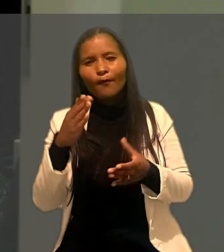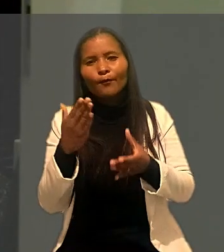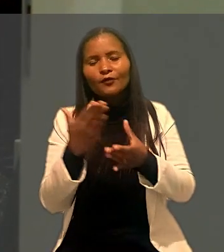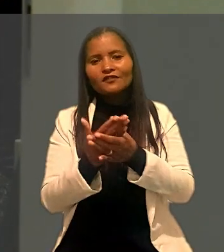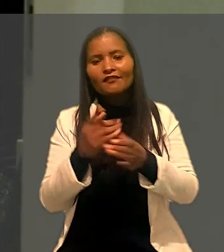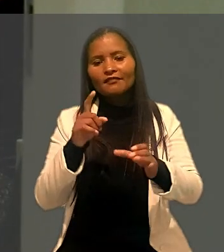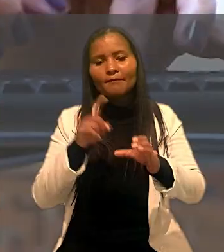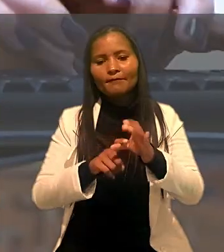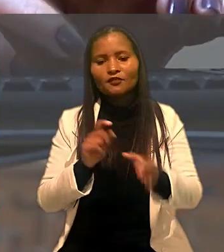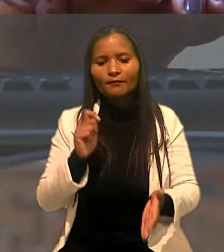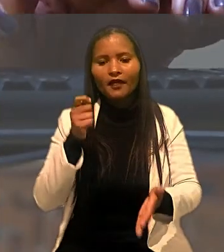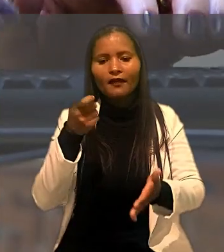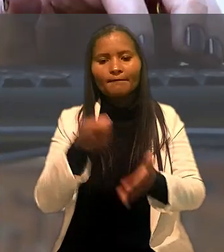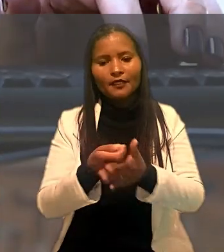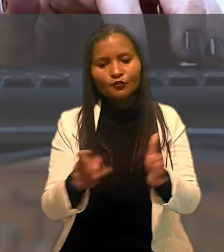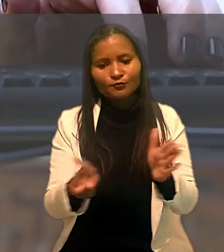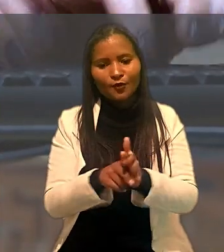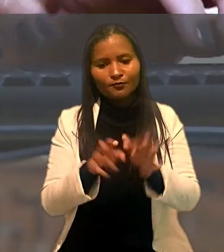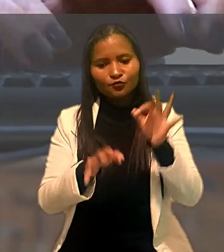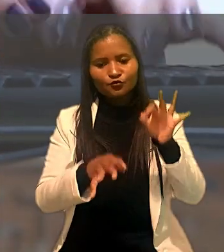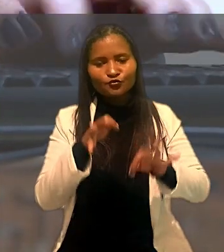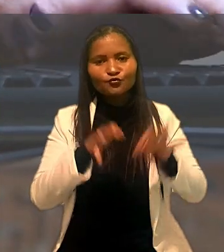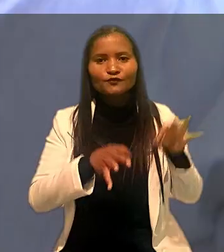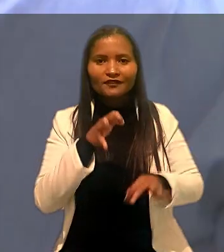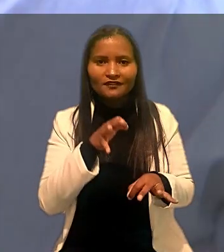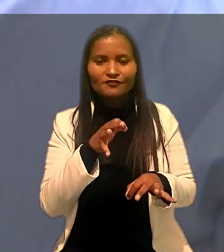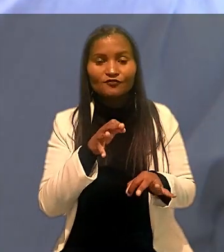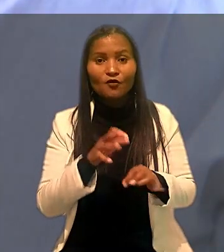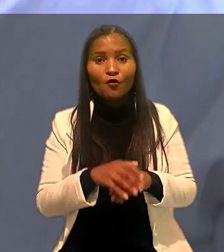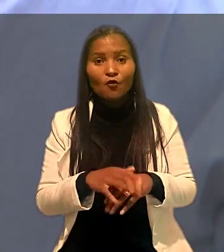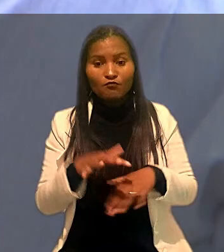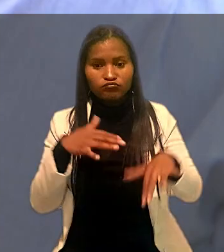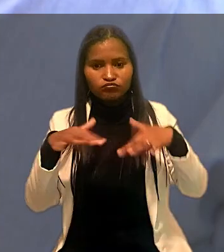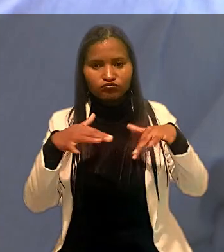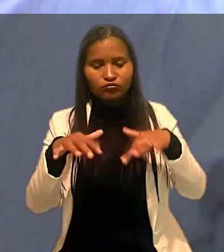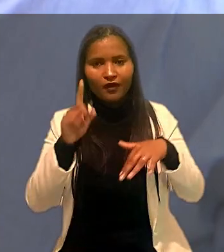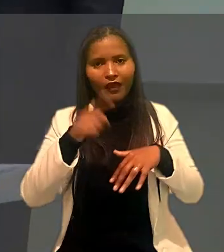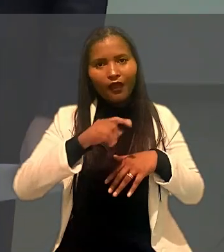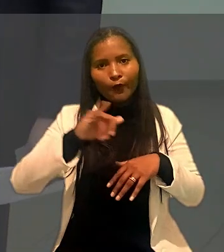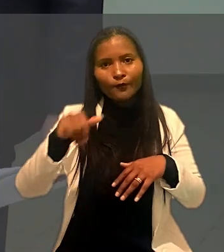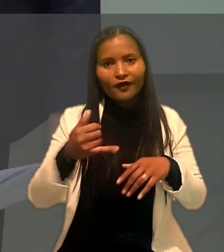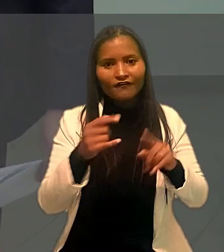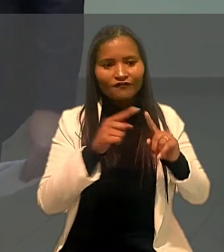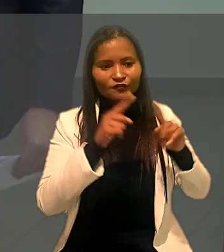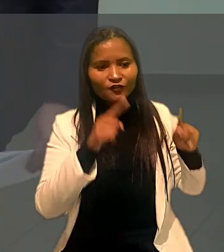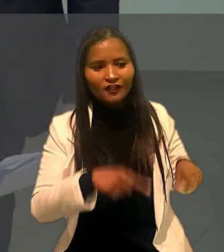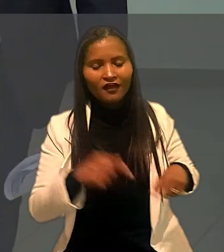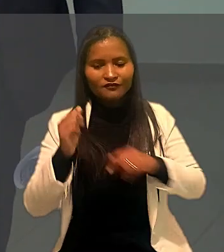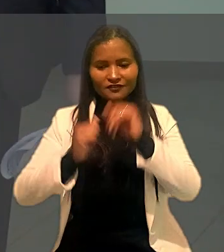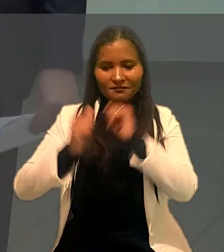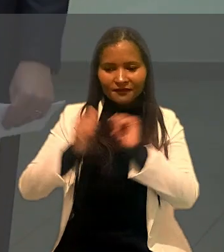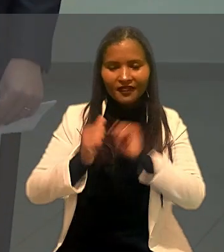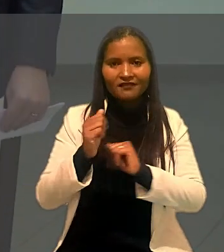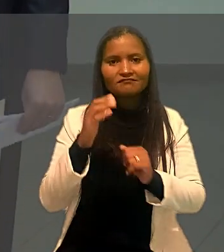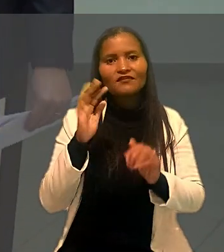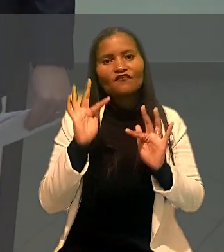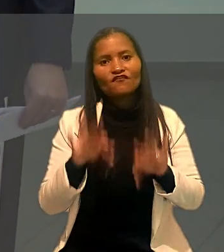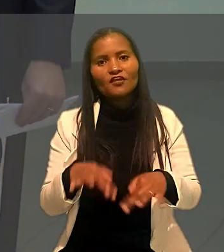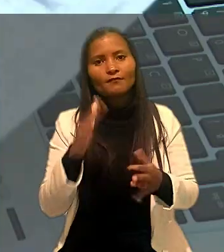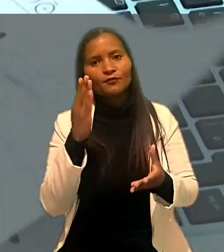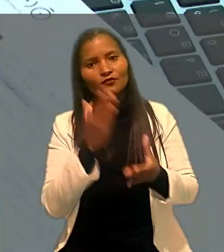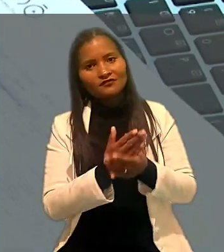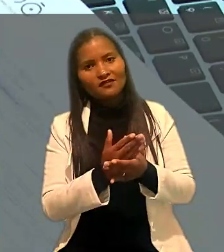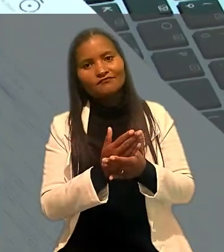aqueles que ainda dependem do pagamento definido em juízo. O mutirão é uma oportunidade para que empregados e